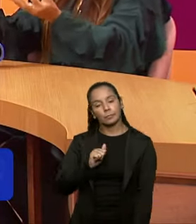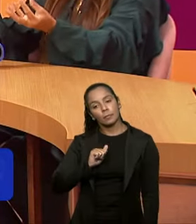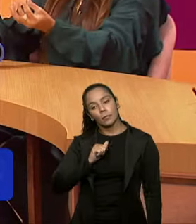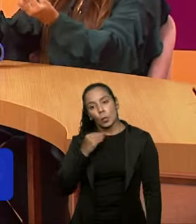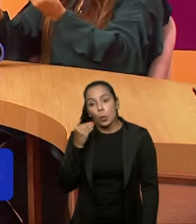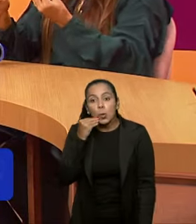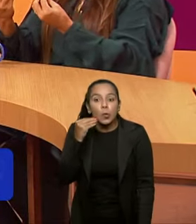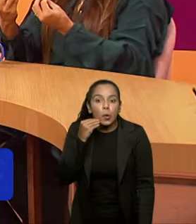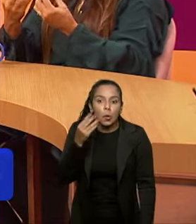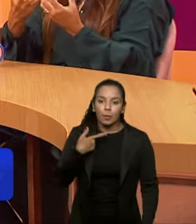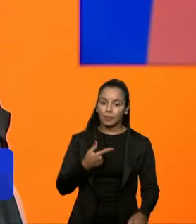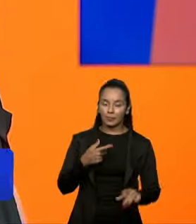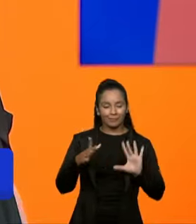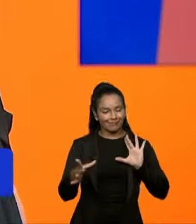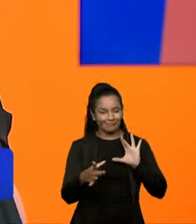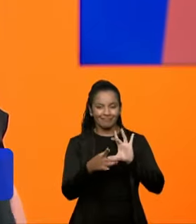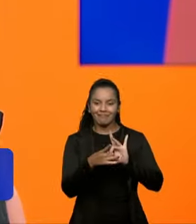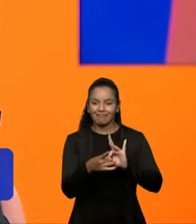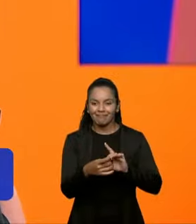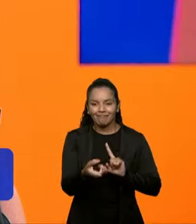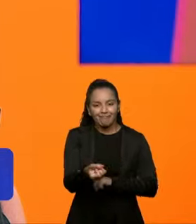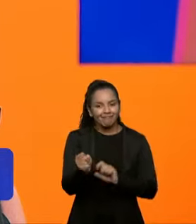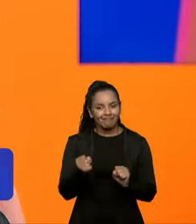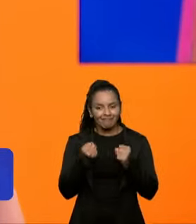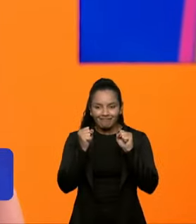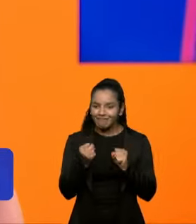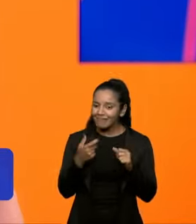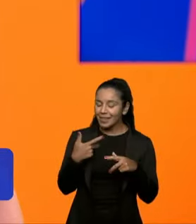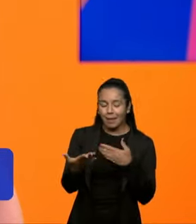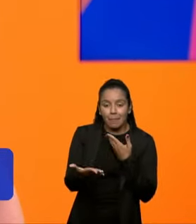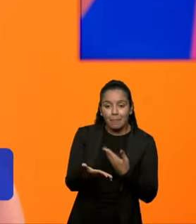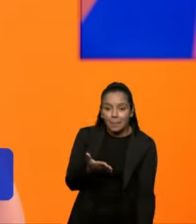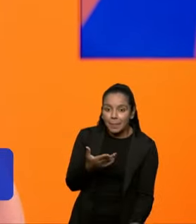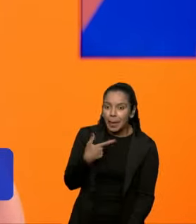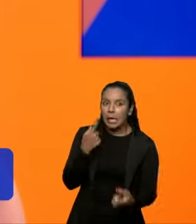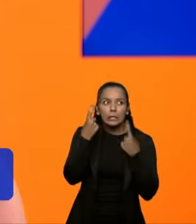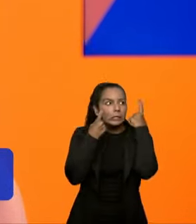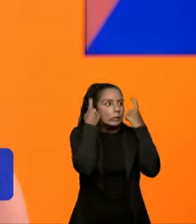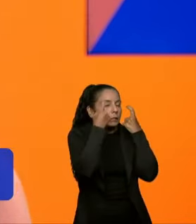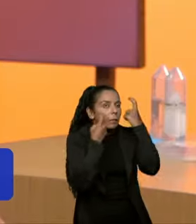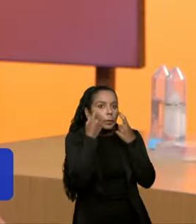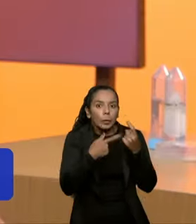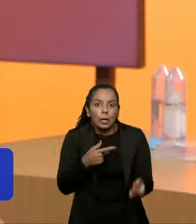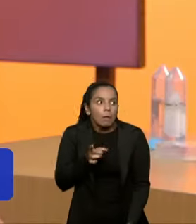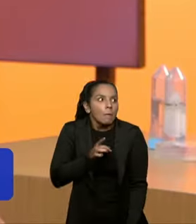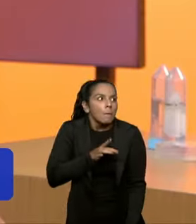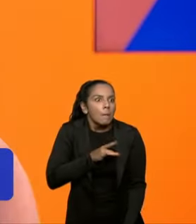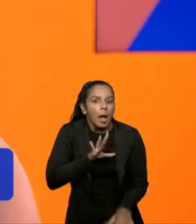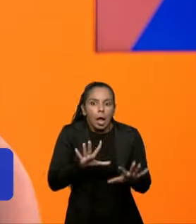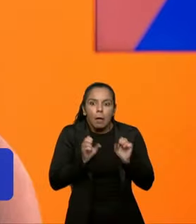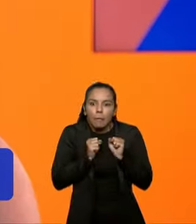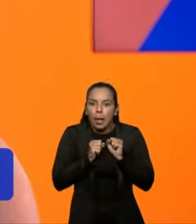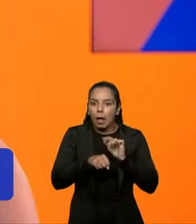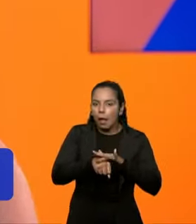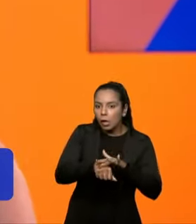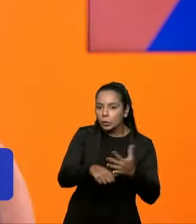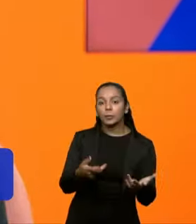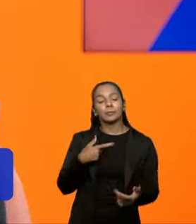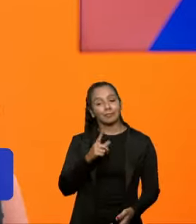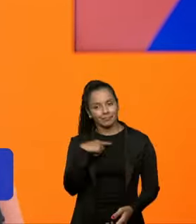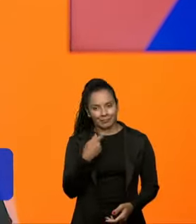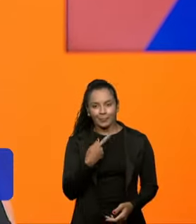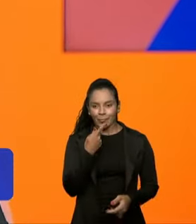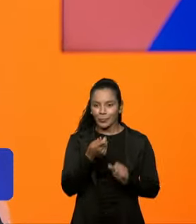logicamente, associado ao estresse, à perda, à preocupação, ao medo. Né? A gente, a gente